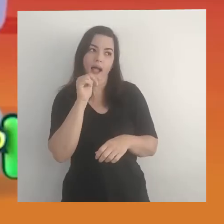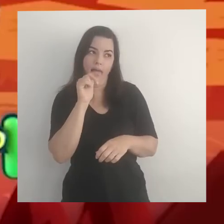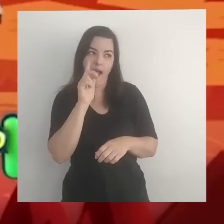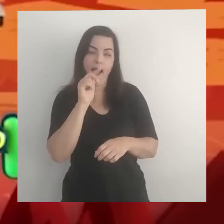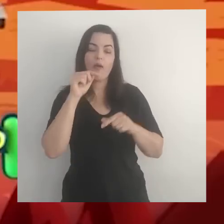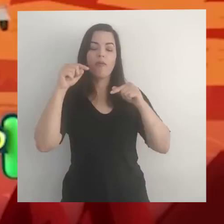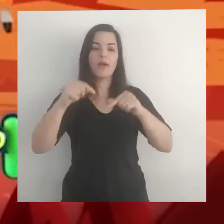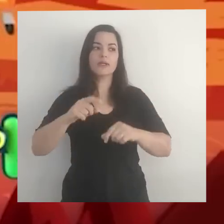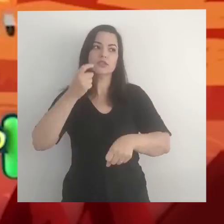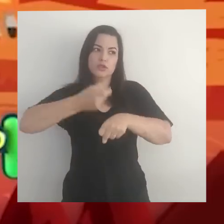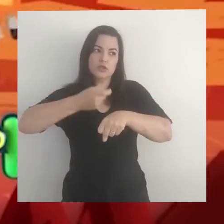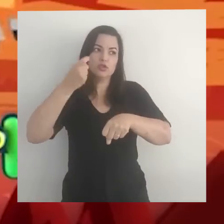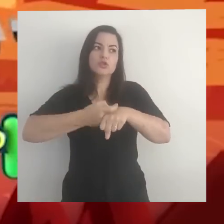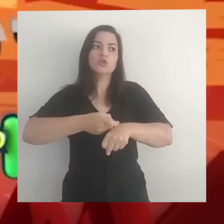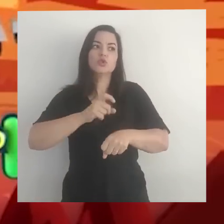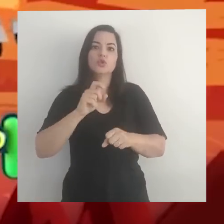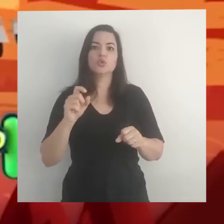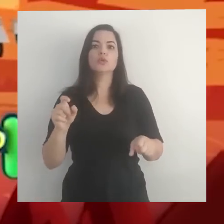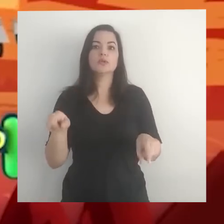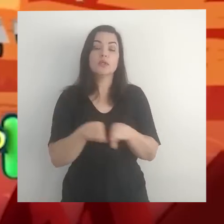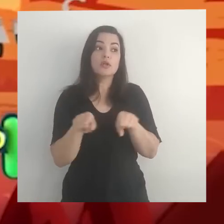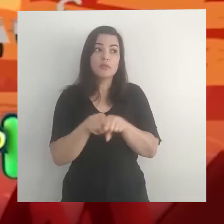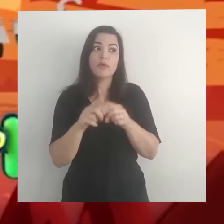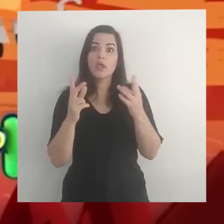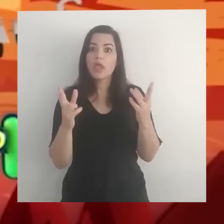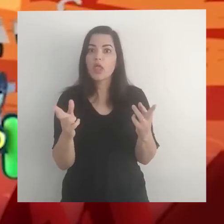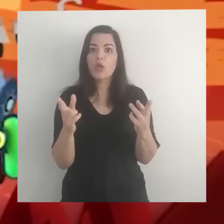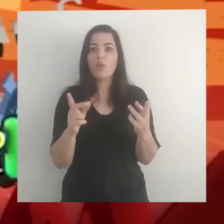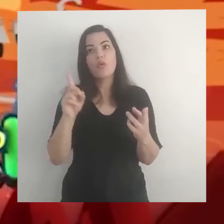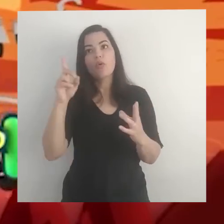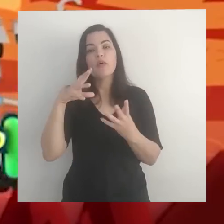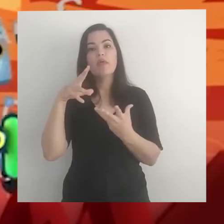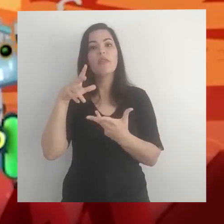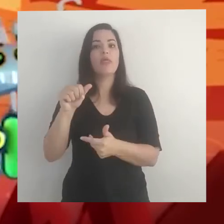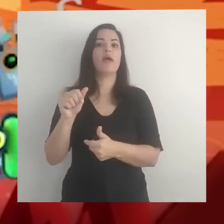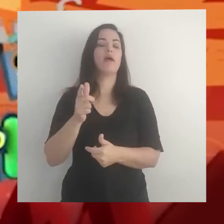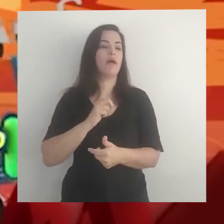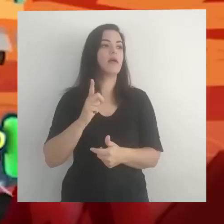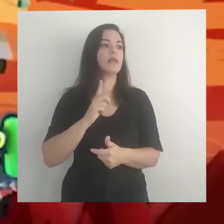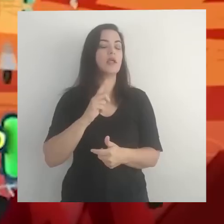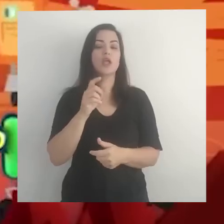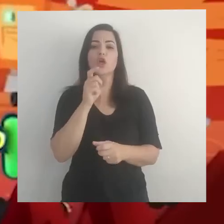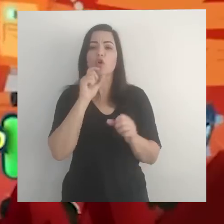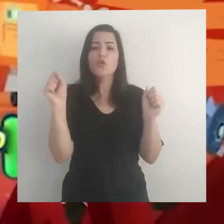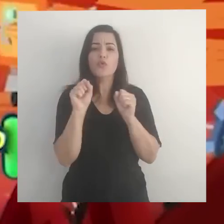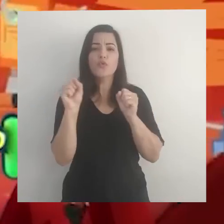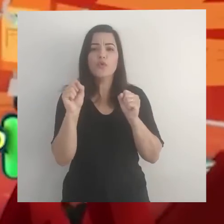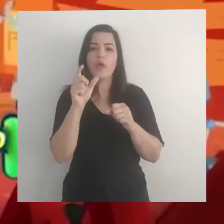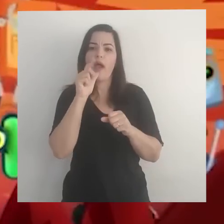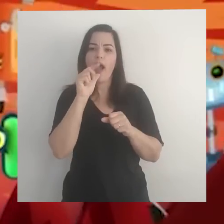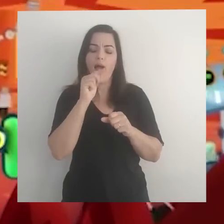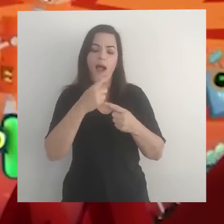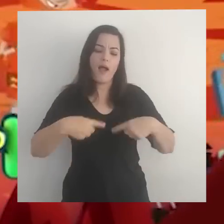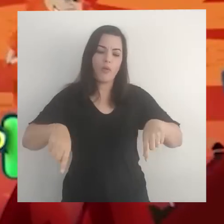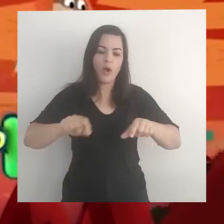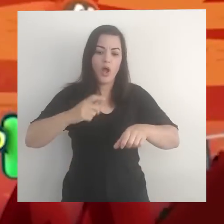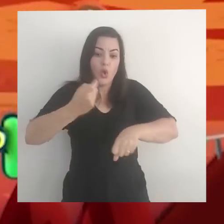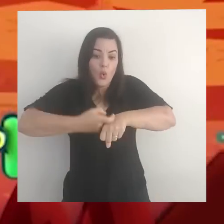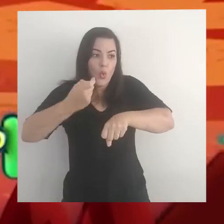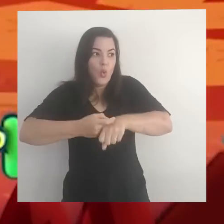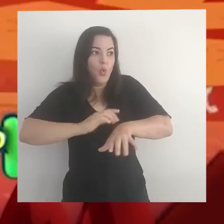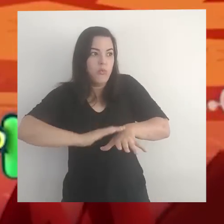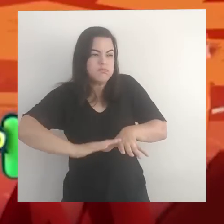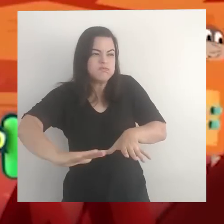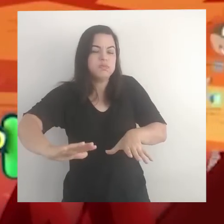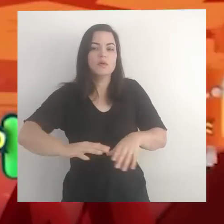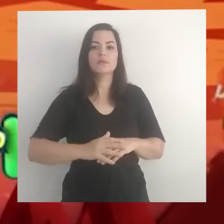inverno. Exatamente, robô Luna. Foram encontrados sinais de água congelada em Marte. Oba! Vamos poder